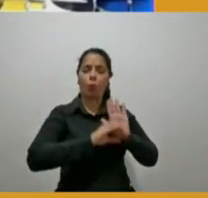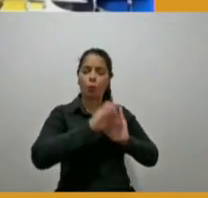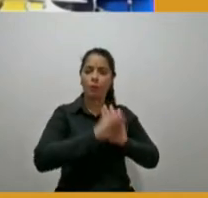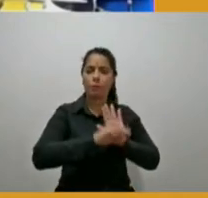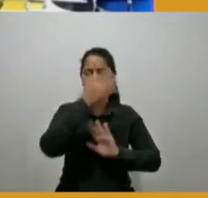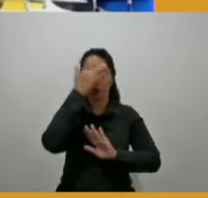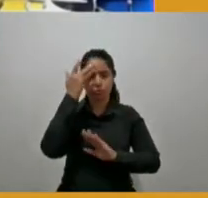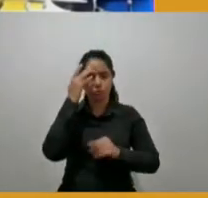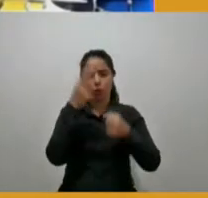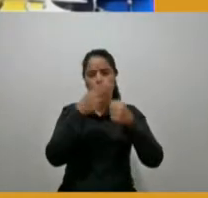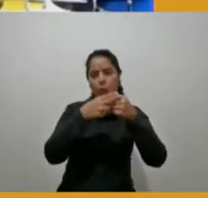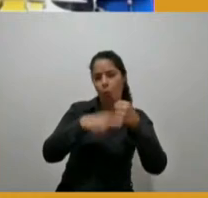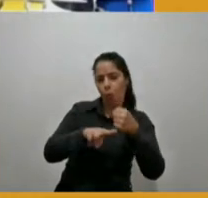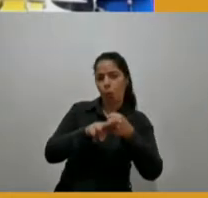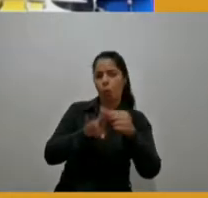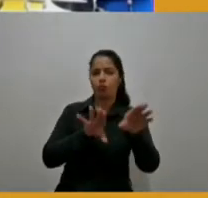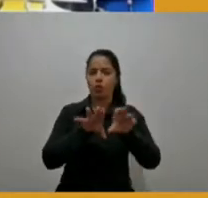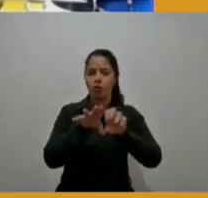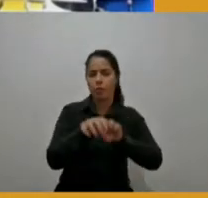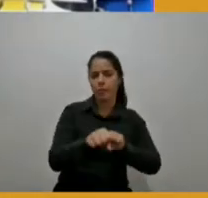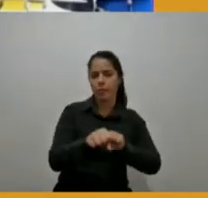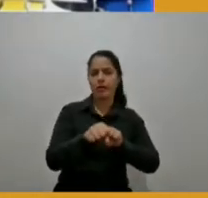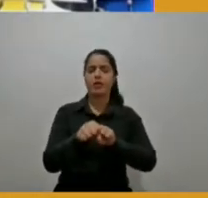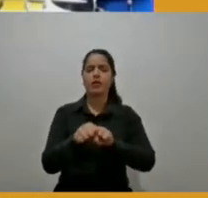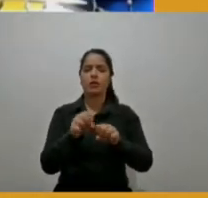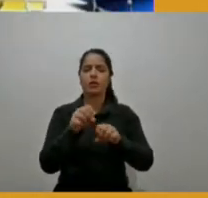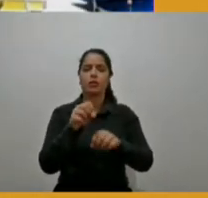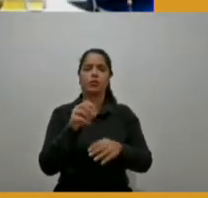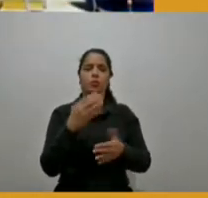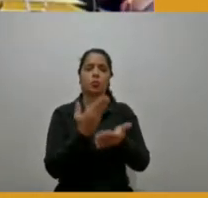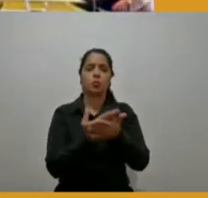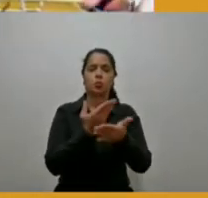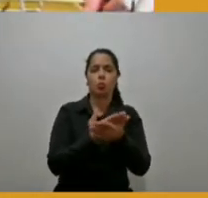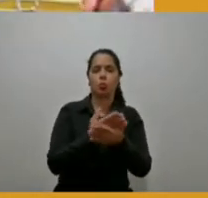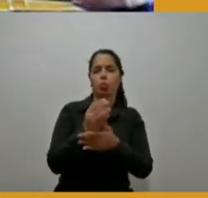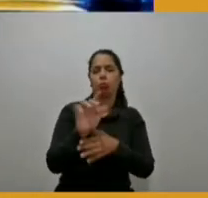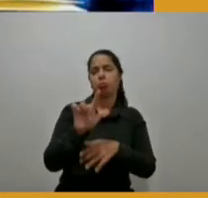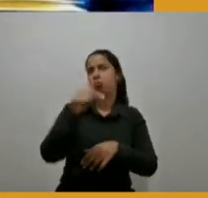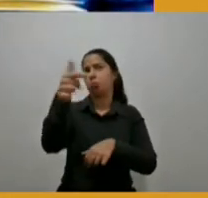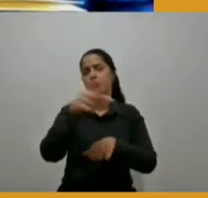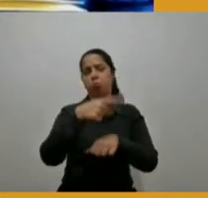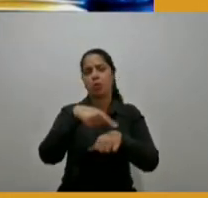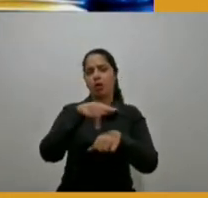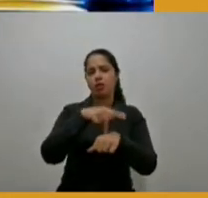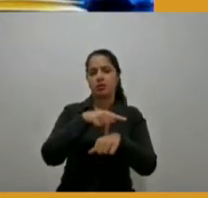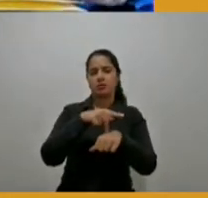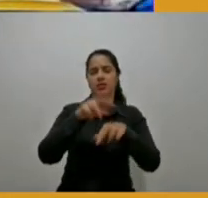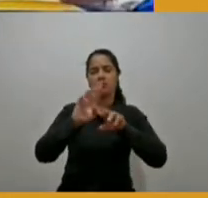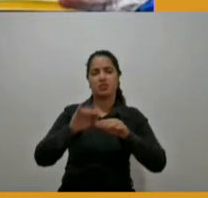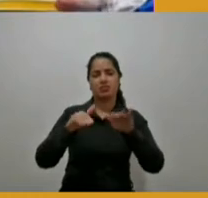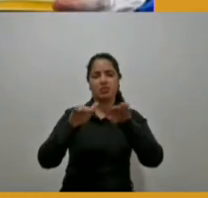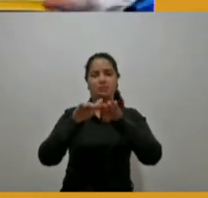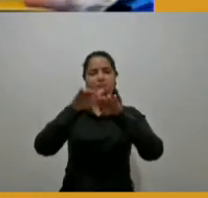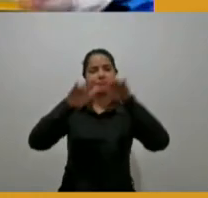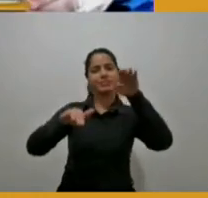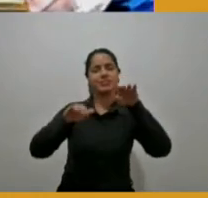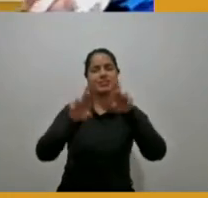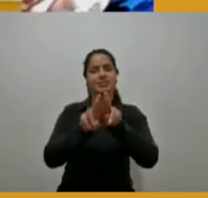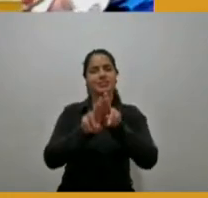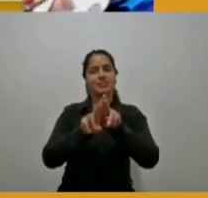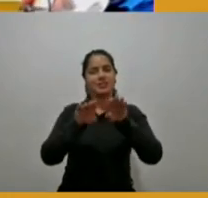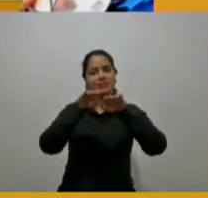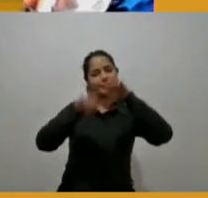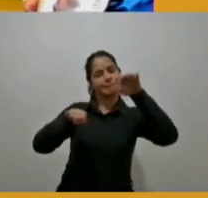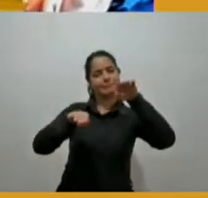etc. Isso o que, que gera? Gera desigualdade. Por quê? Porque aqueles que não tiveram